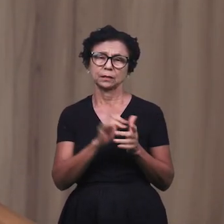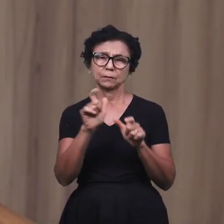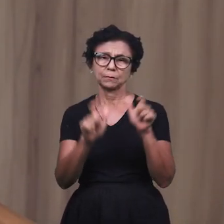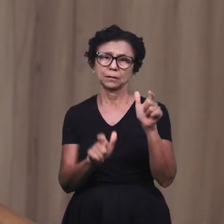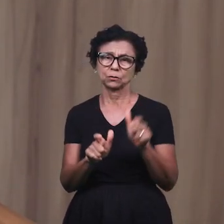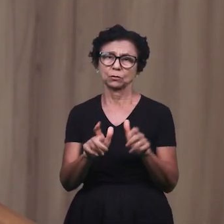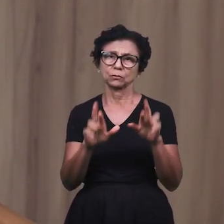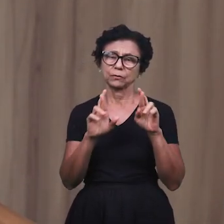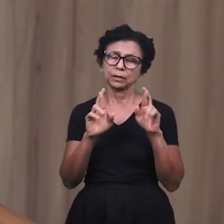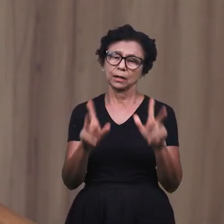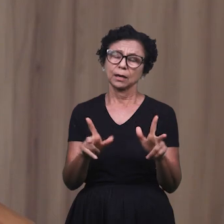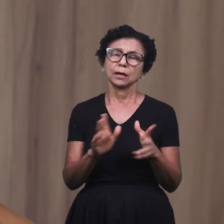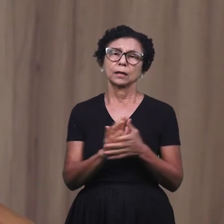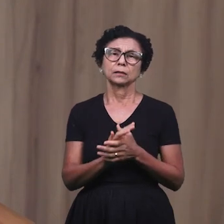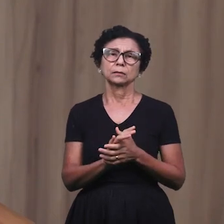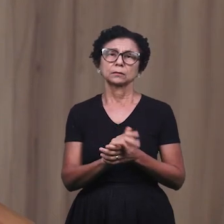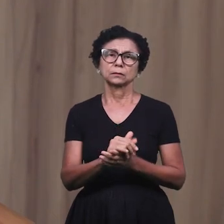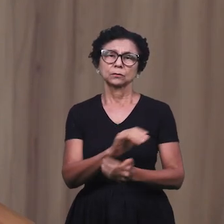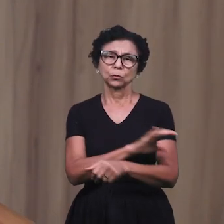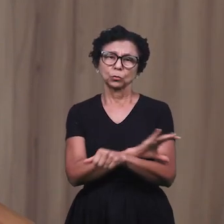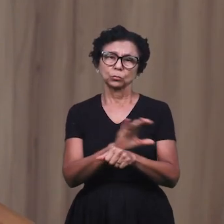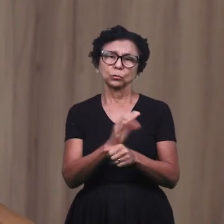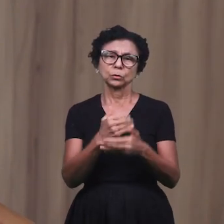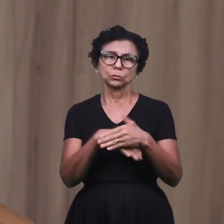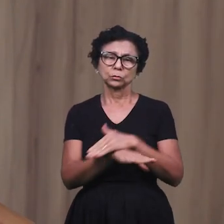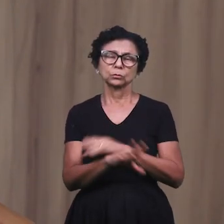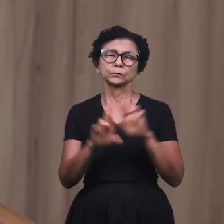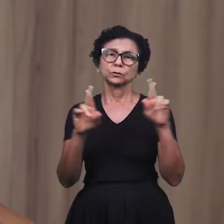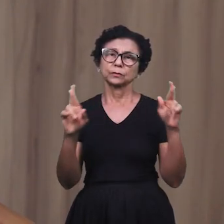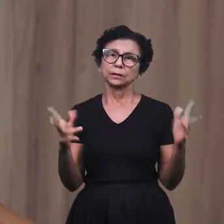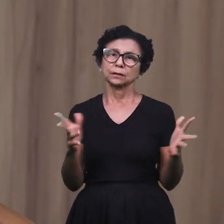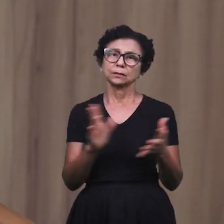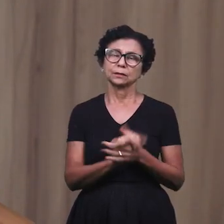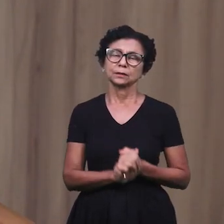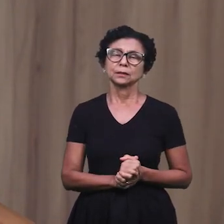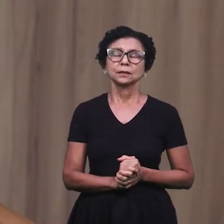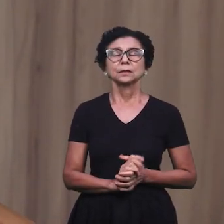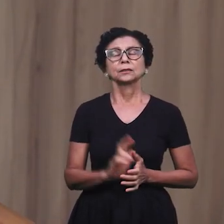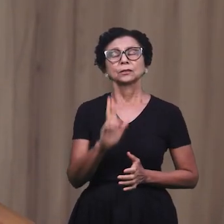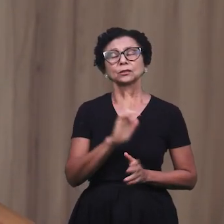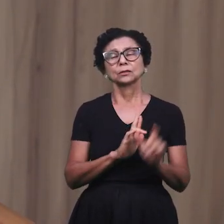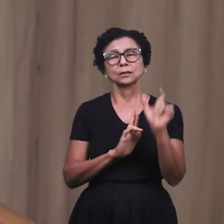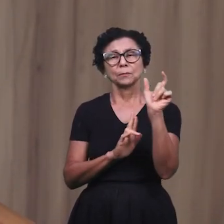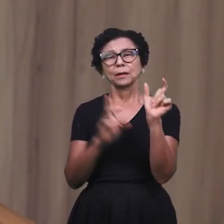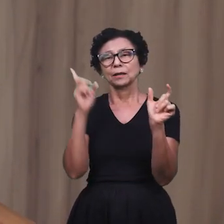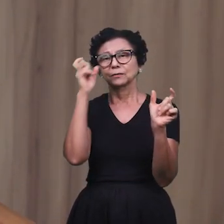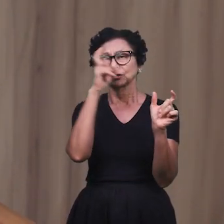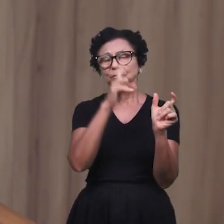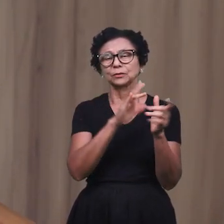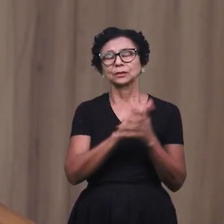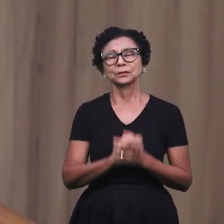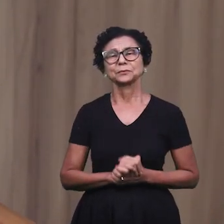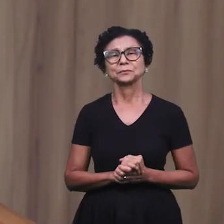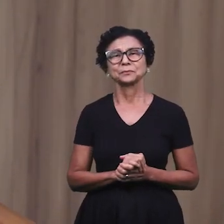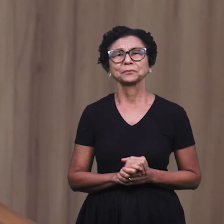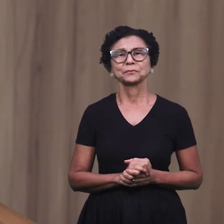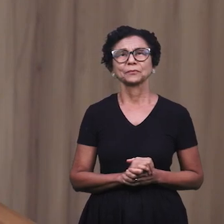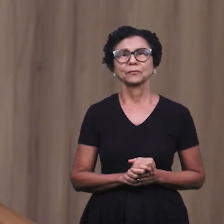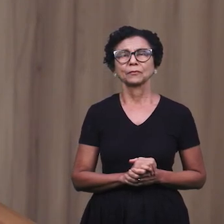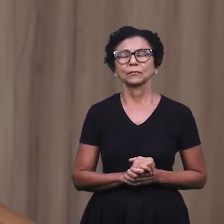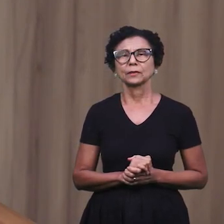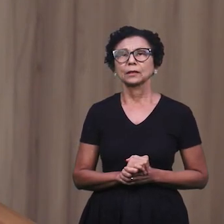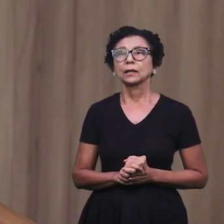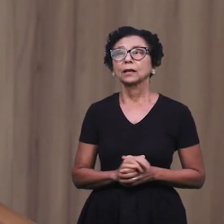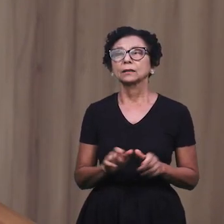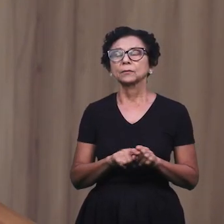costumes diferentes. Então a gente usa essa palavra difícil, intergeracionalidade. E a gente acaba usando